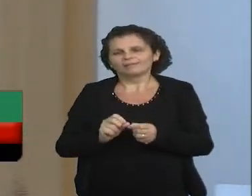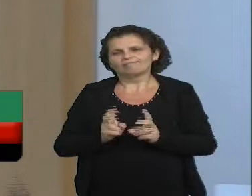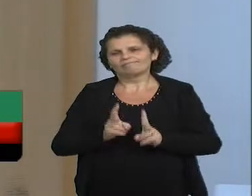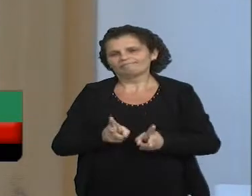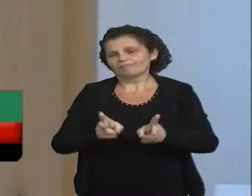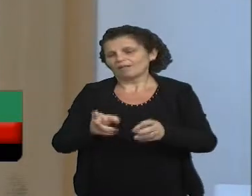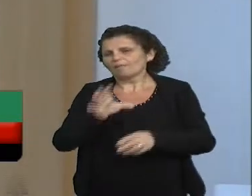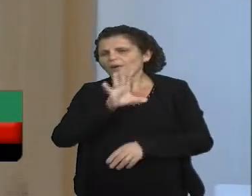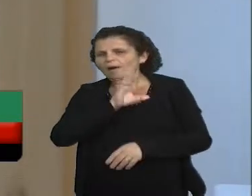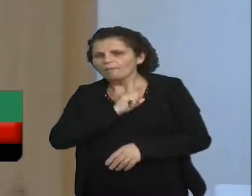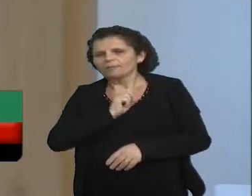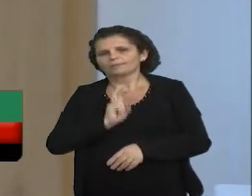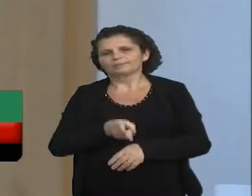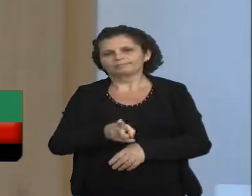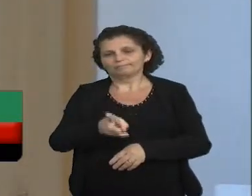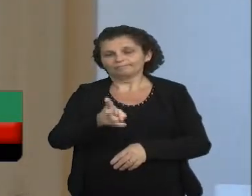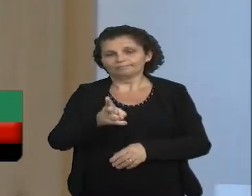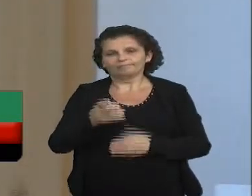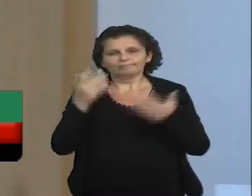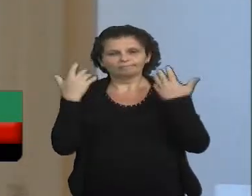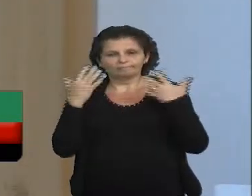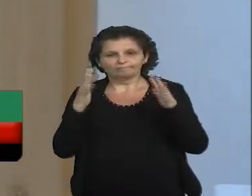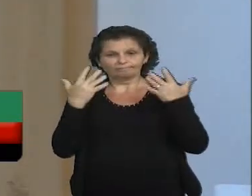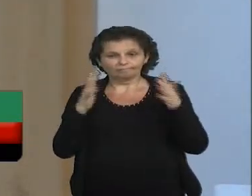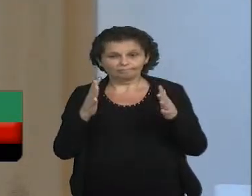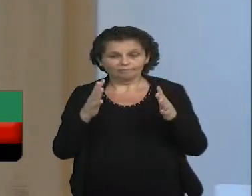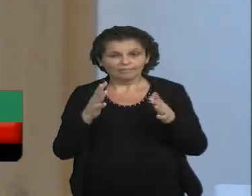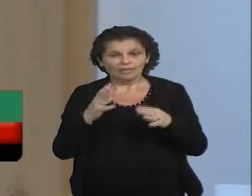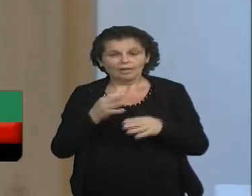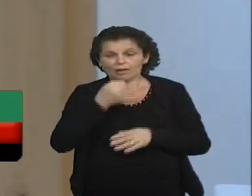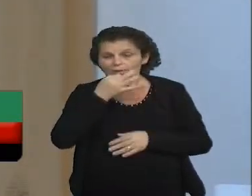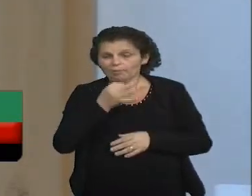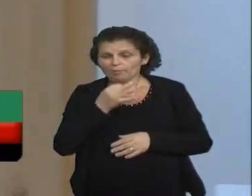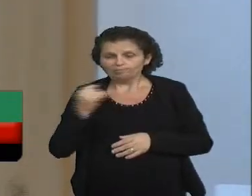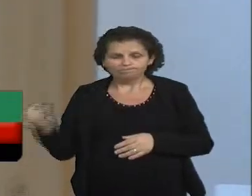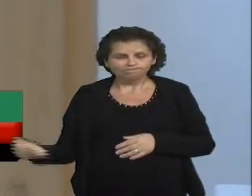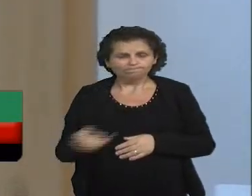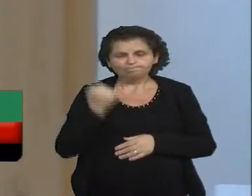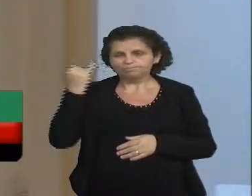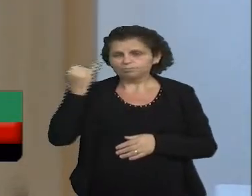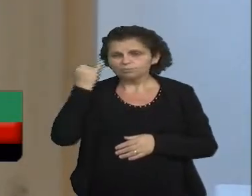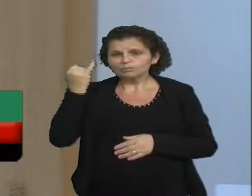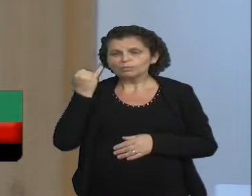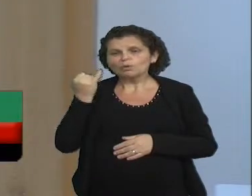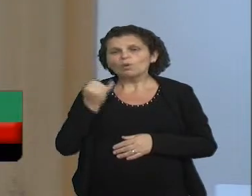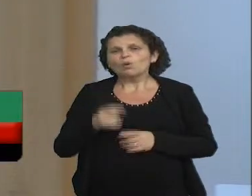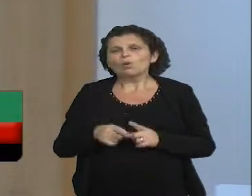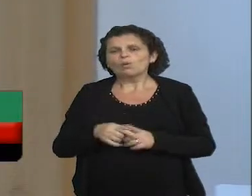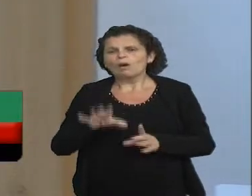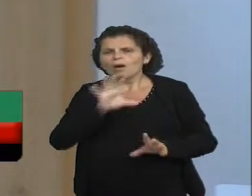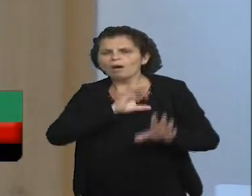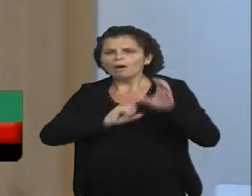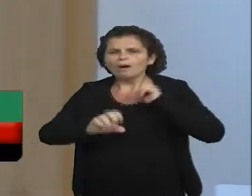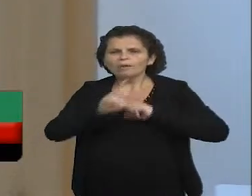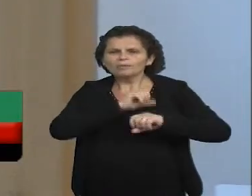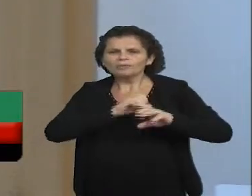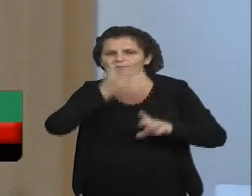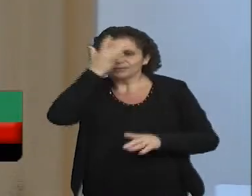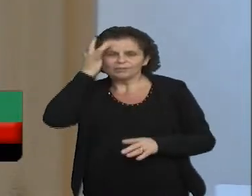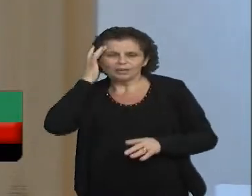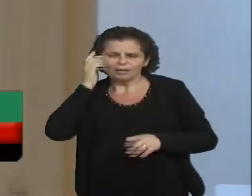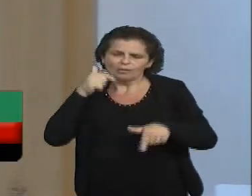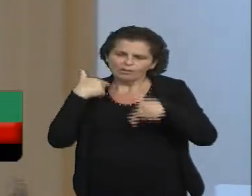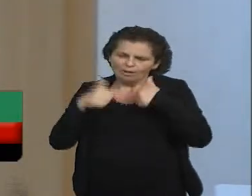todo o carinho do mundo. Então, parabéns. Eu acho tão importante quando é o amor